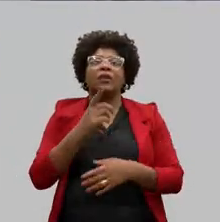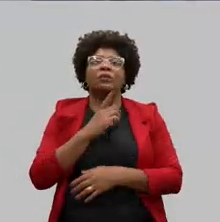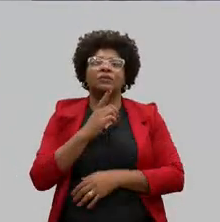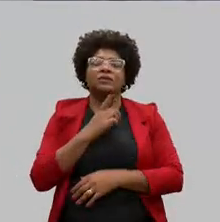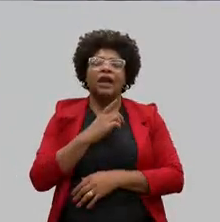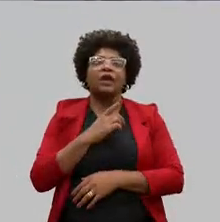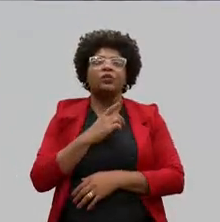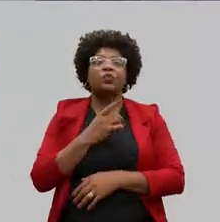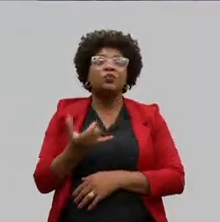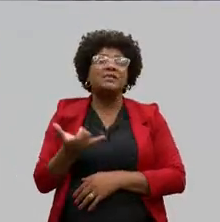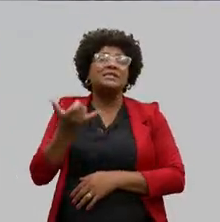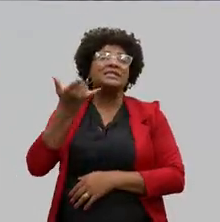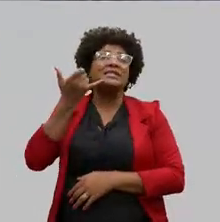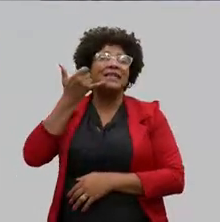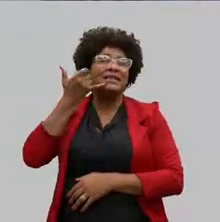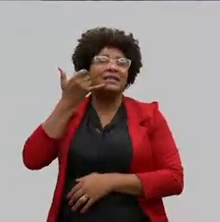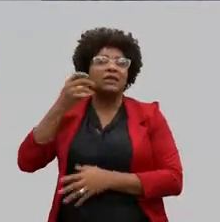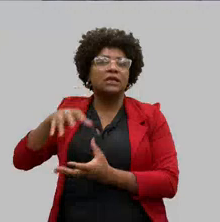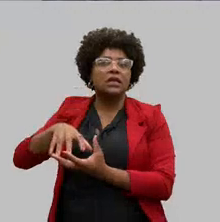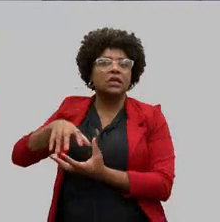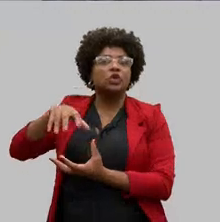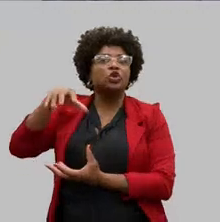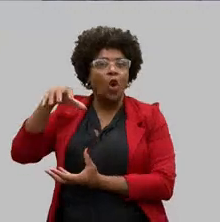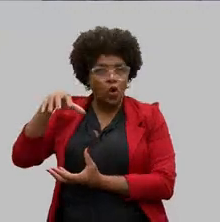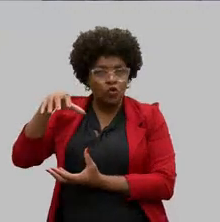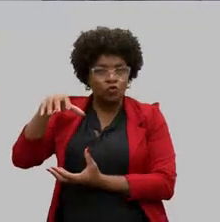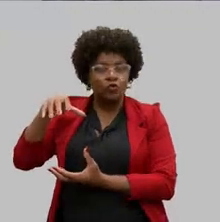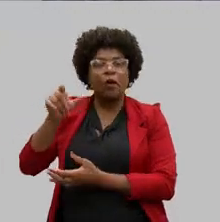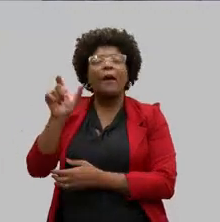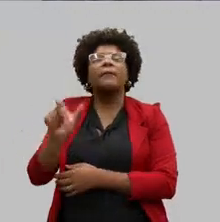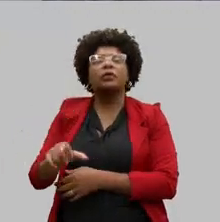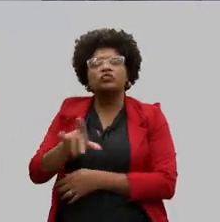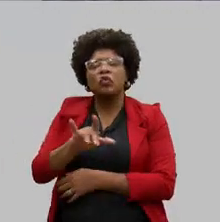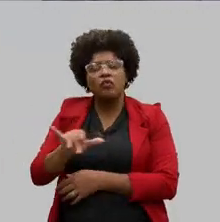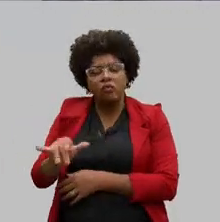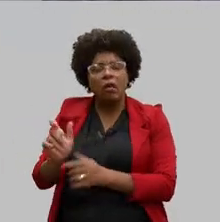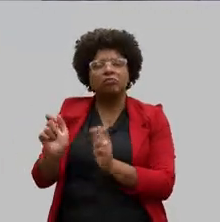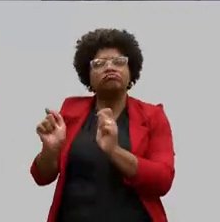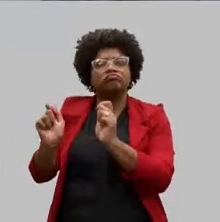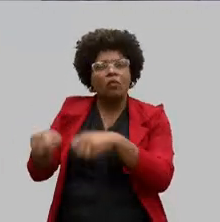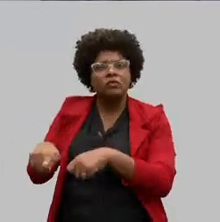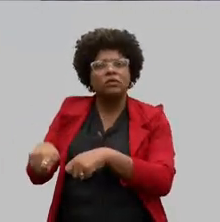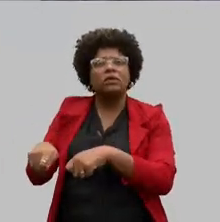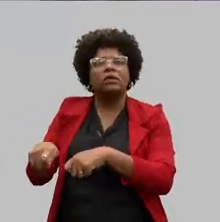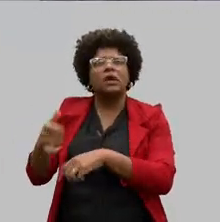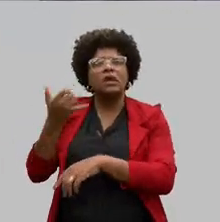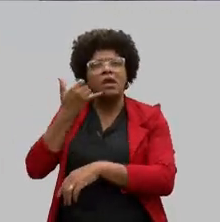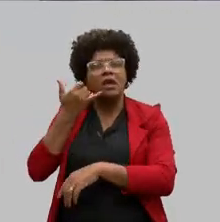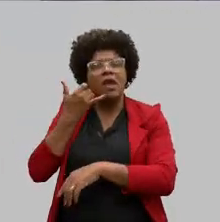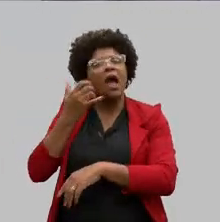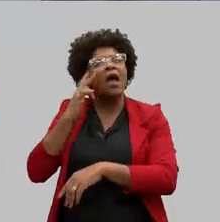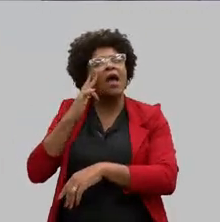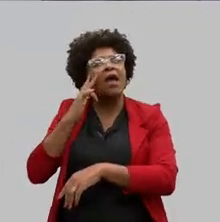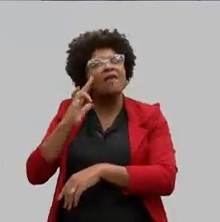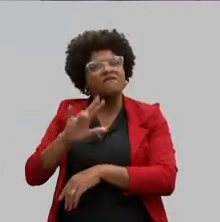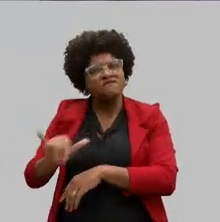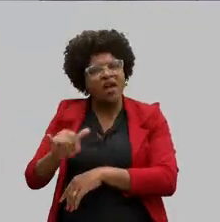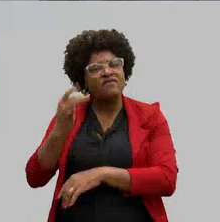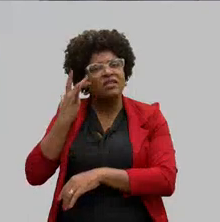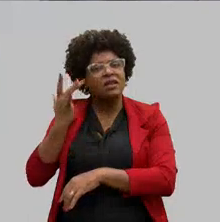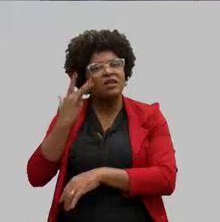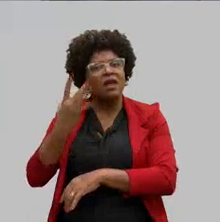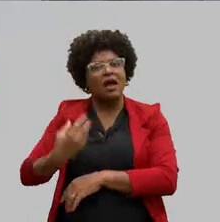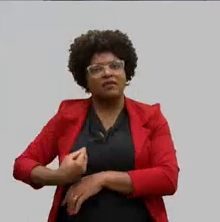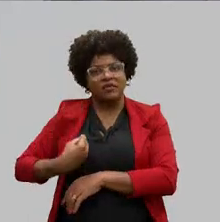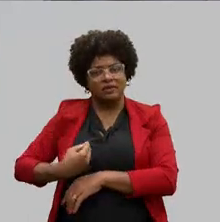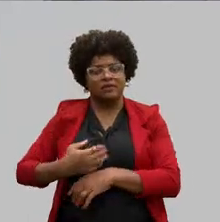Idoso para ele mesmo fazer esse recambiamento para facilitar a vida dos idosos pedi também aqui fazer um